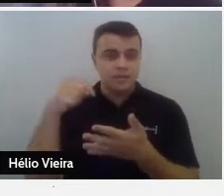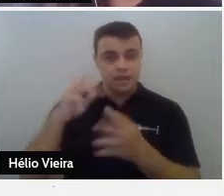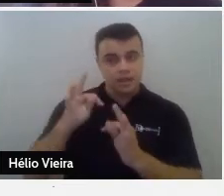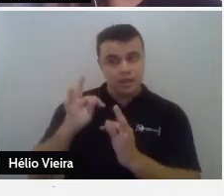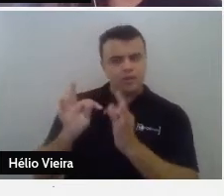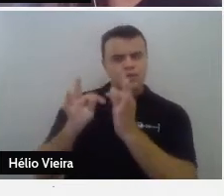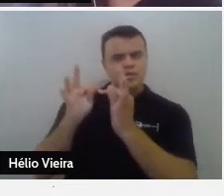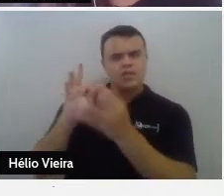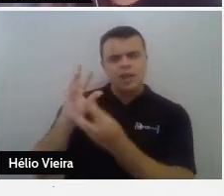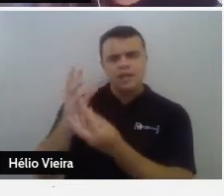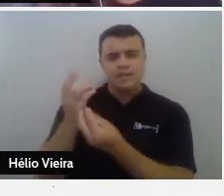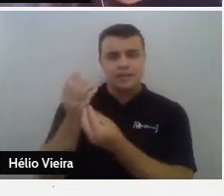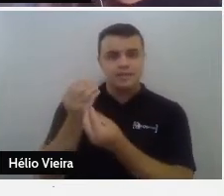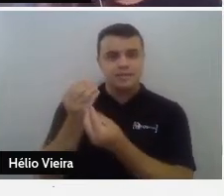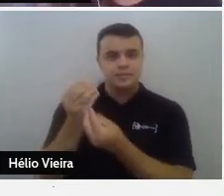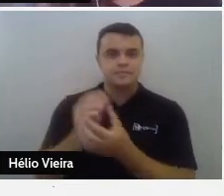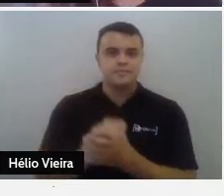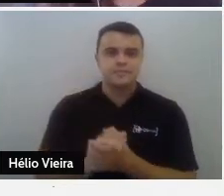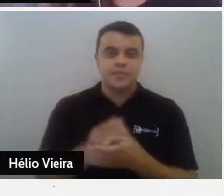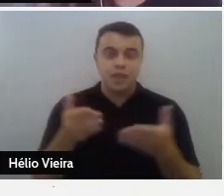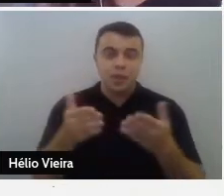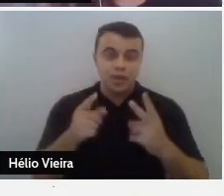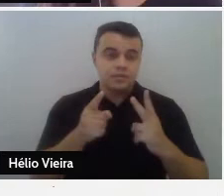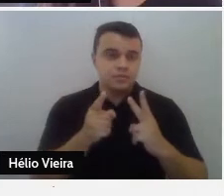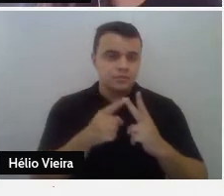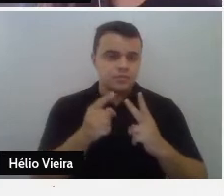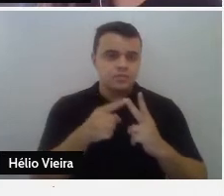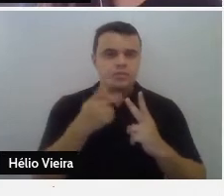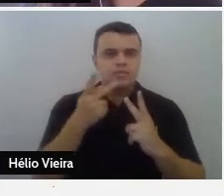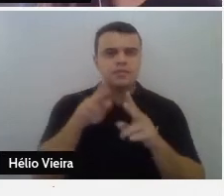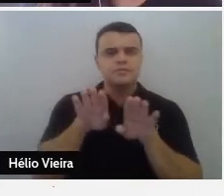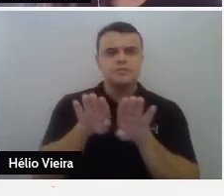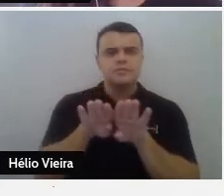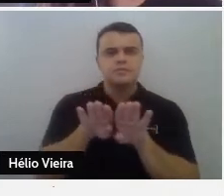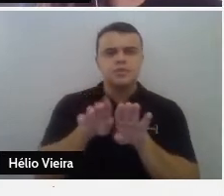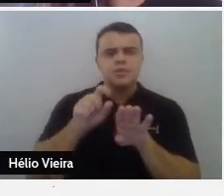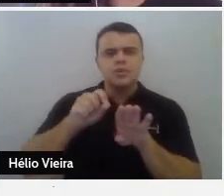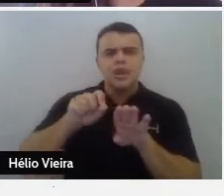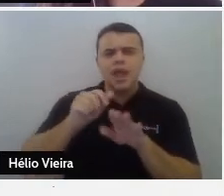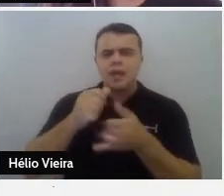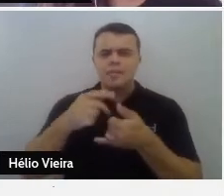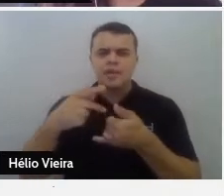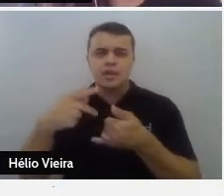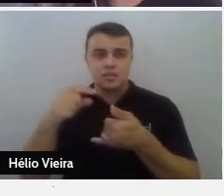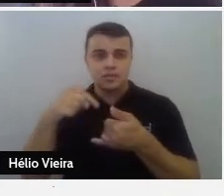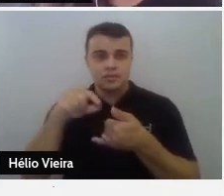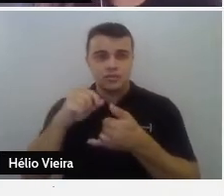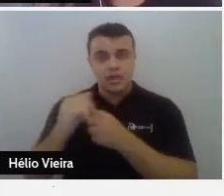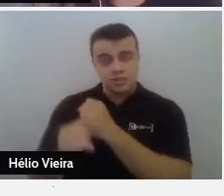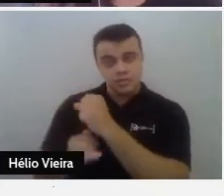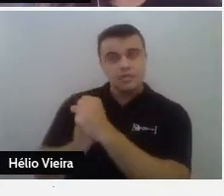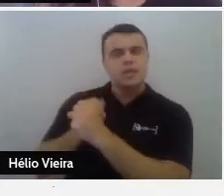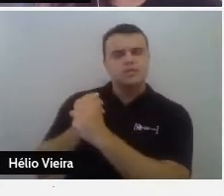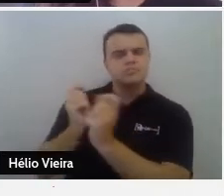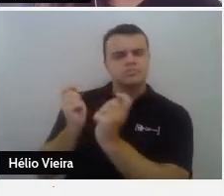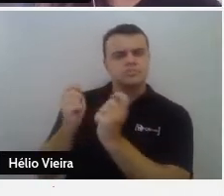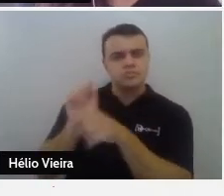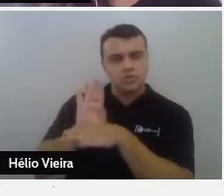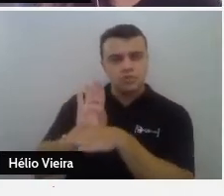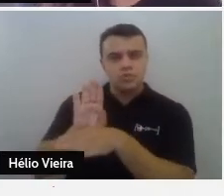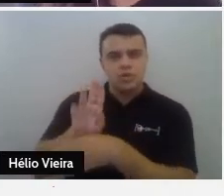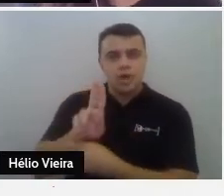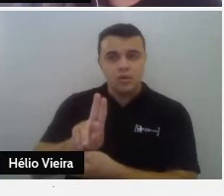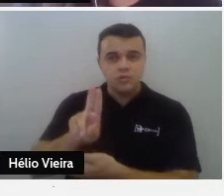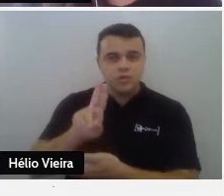tecnologia e da arte. Nesse segundo episódio, a gente vai falar um pouquinho dos aplicativos e dos sites que podem ser